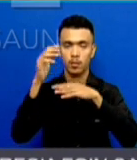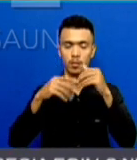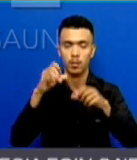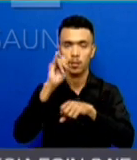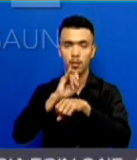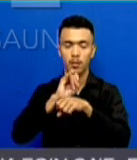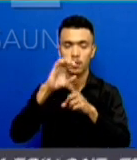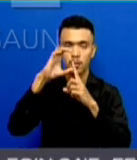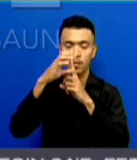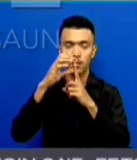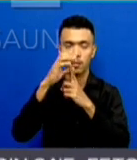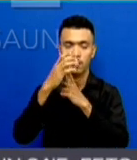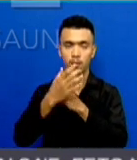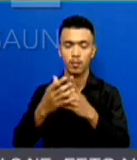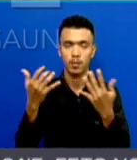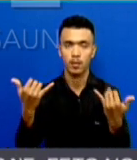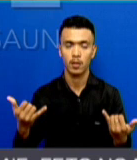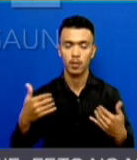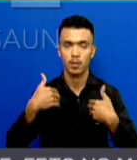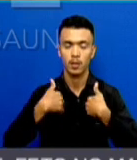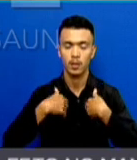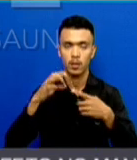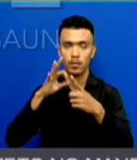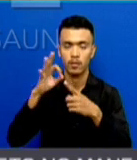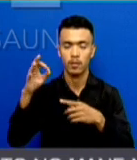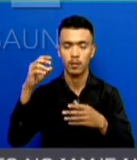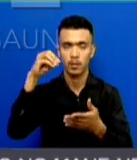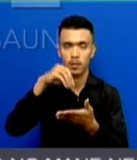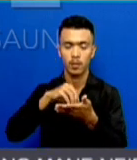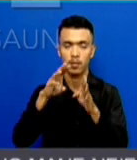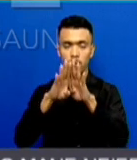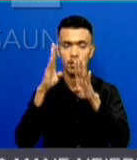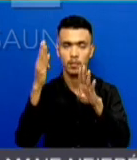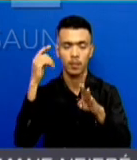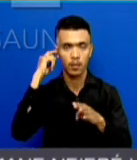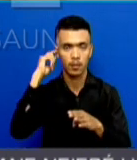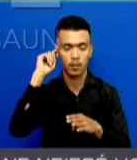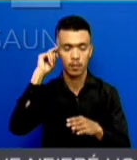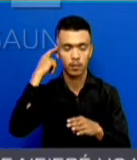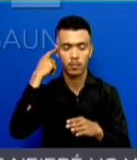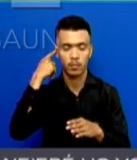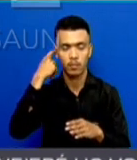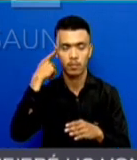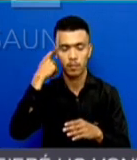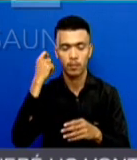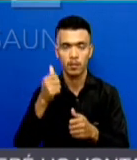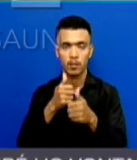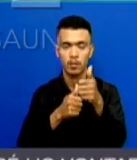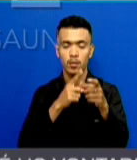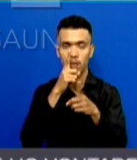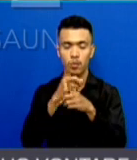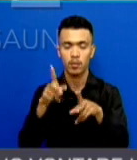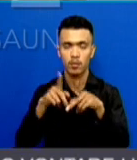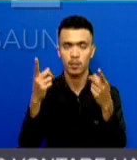igreja cultural Nuno Reno, Orasne, Tamaona, fase Monta, Odamatan. Nia firma, Tuirlolos, empresa